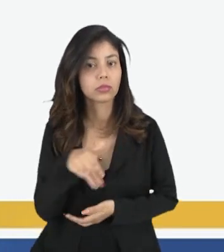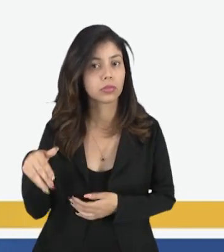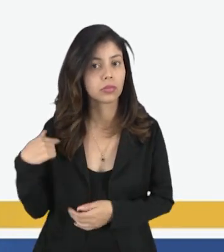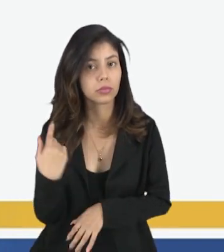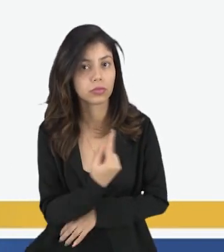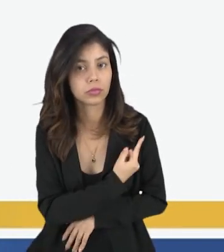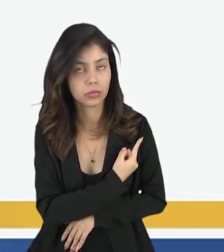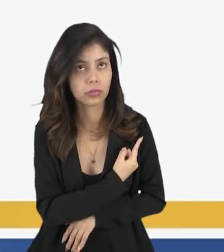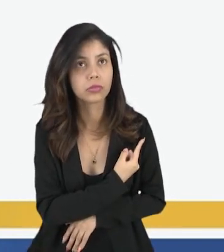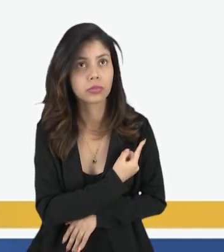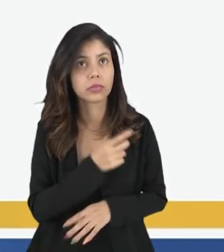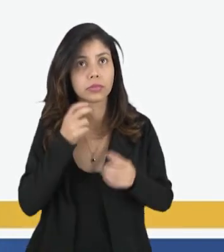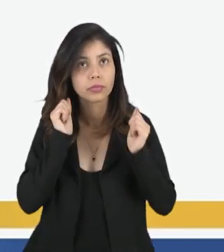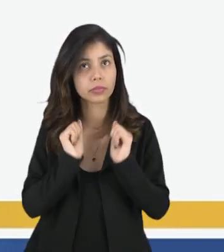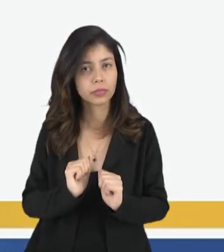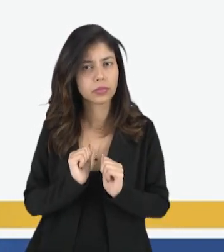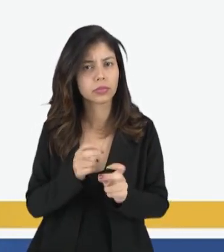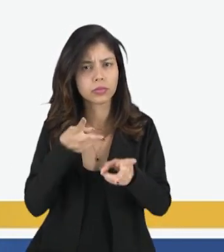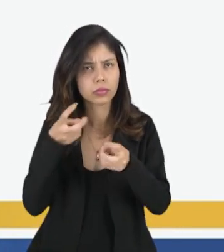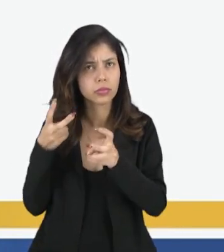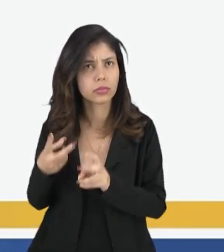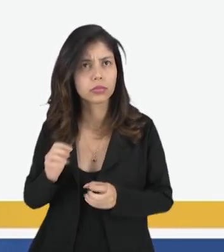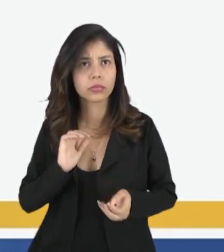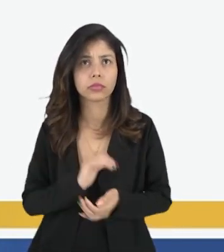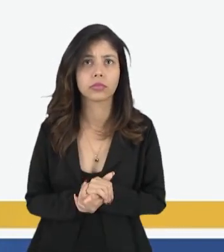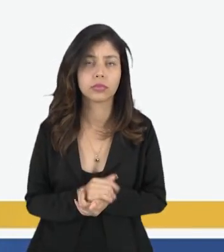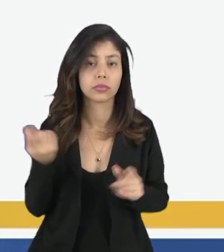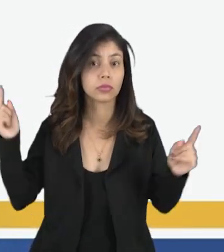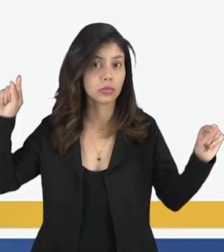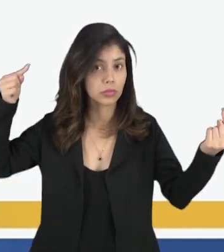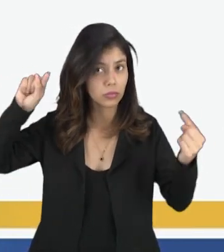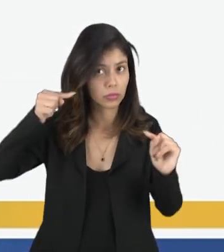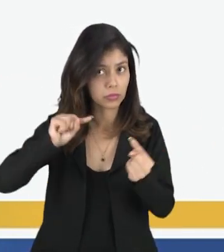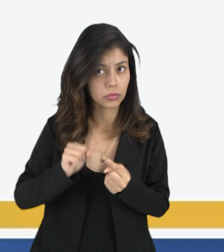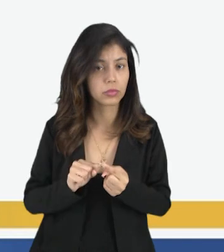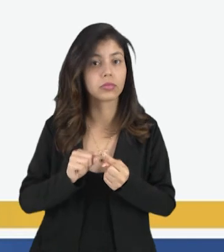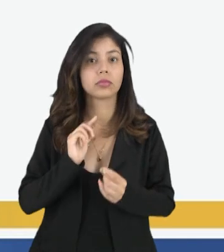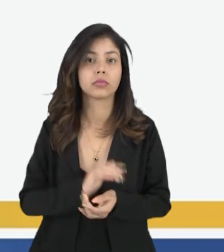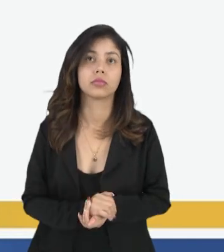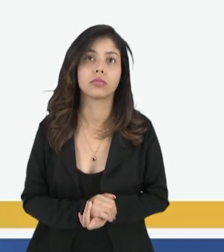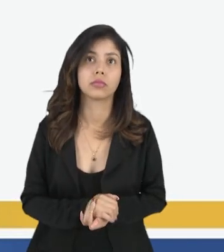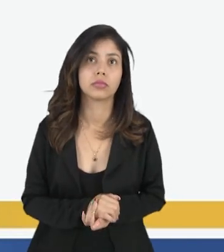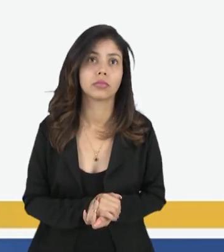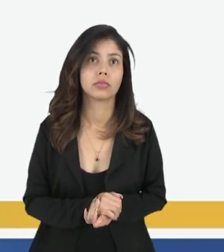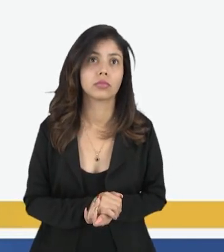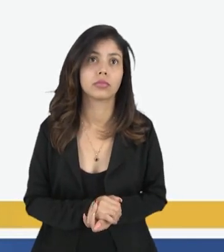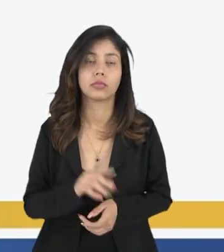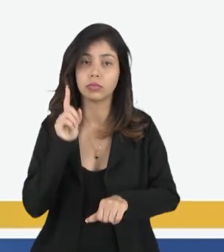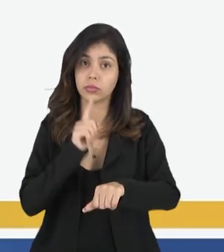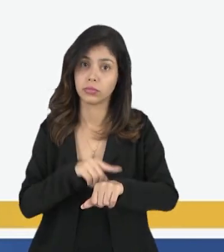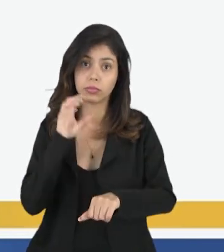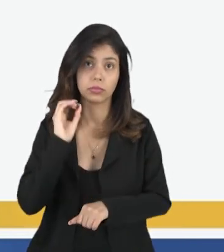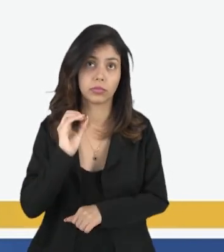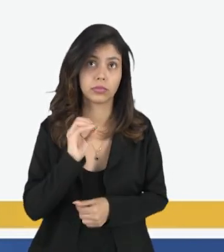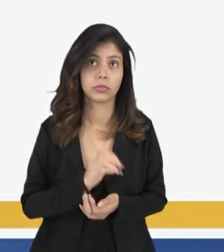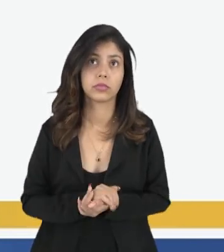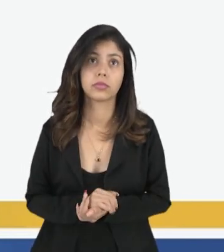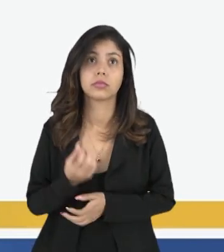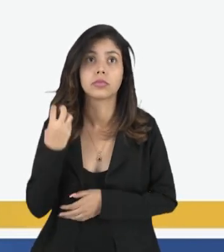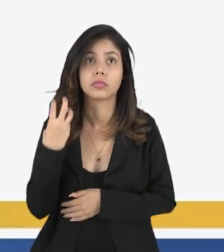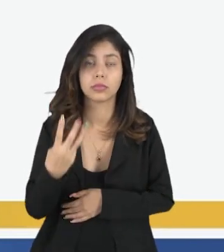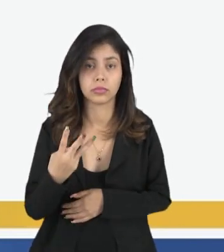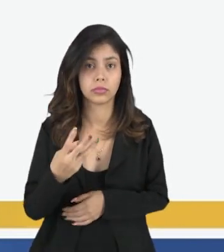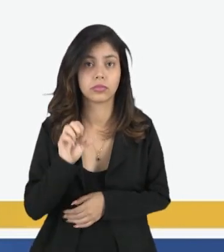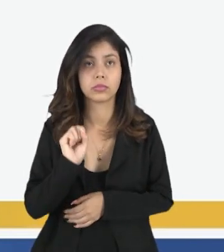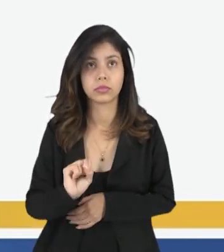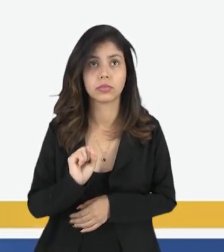analisa o gráfico, é possível perceber que o móvel vai se aproximar do referencial entre o instante do tempo zero e do tempo de